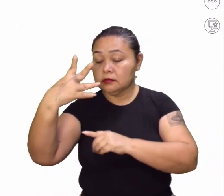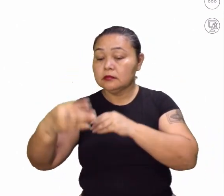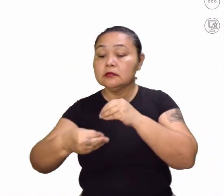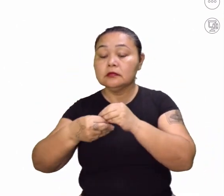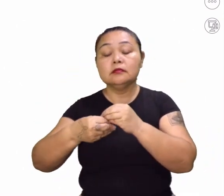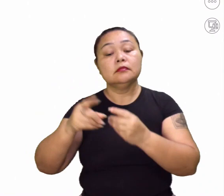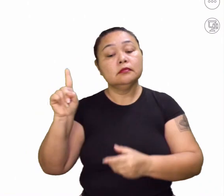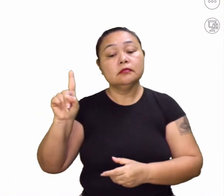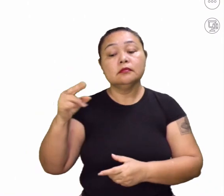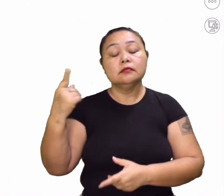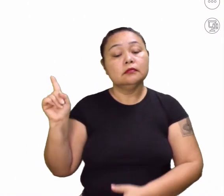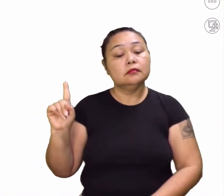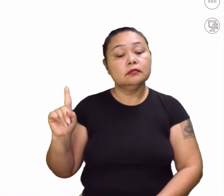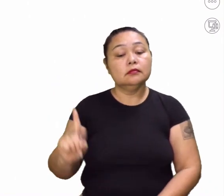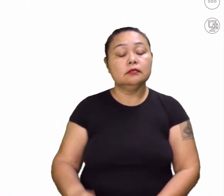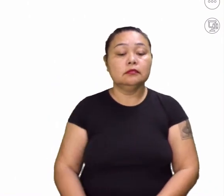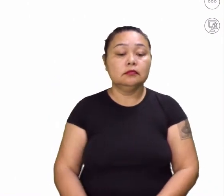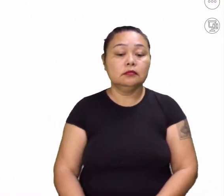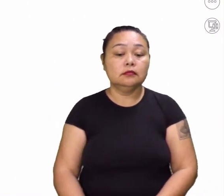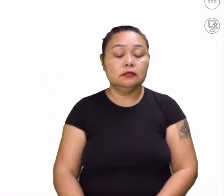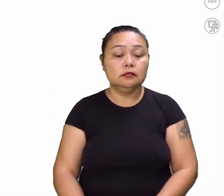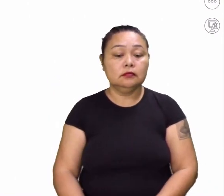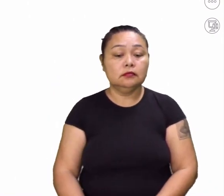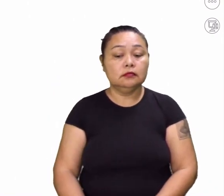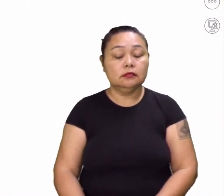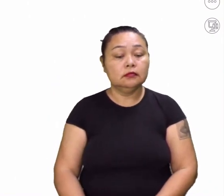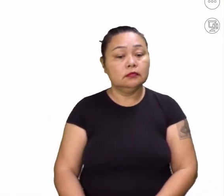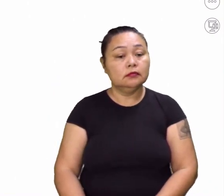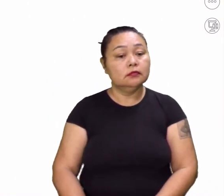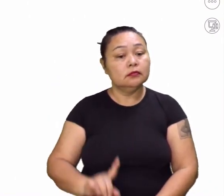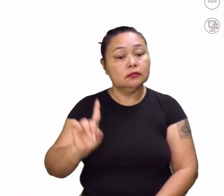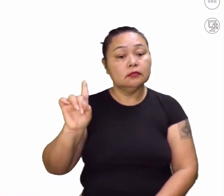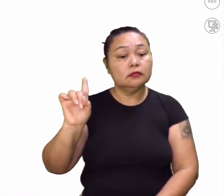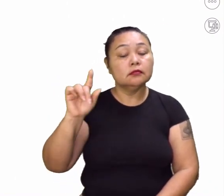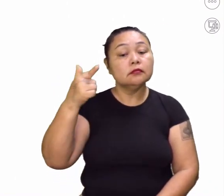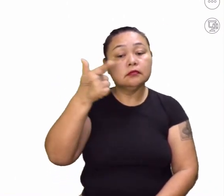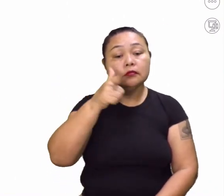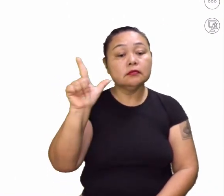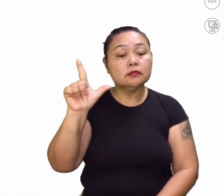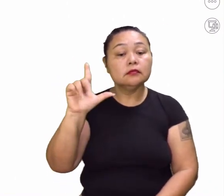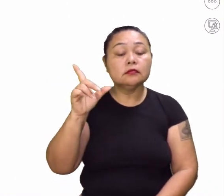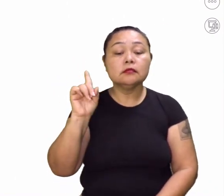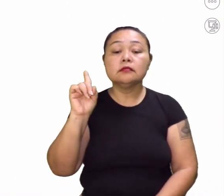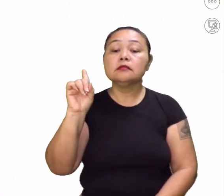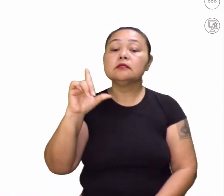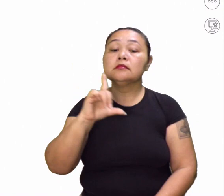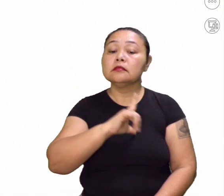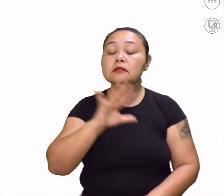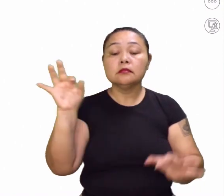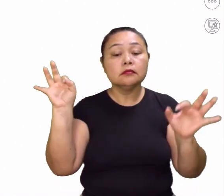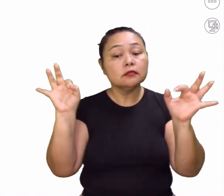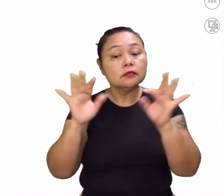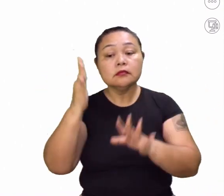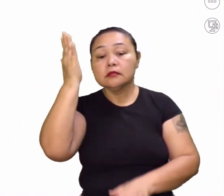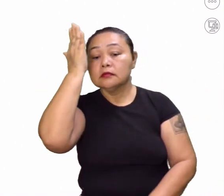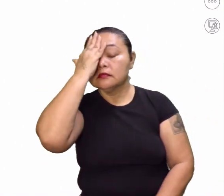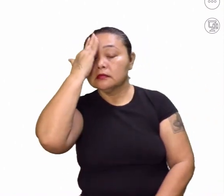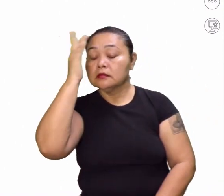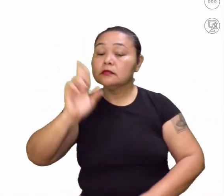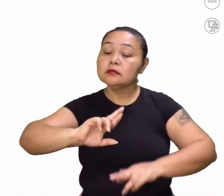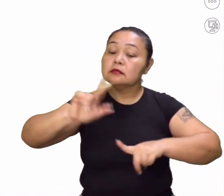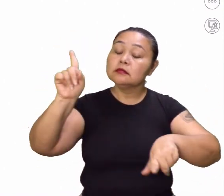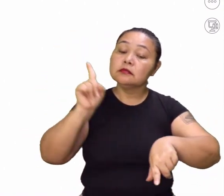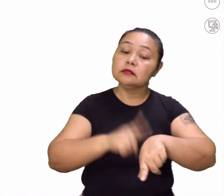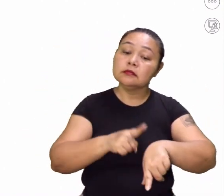mais nessa representação. Vamos para outro esquema aqui, ó. Segundo passo, pronto. Eu quero saber qual é a minha